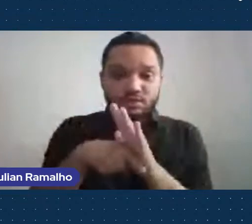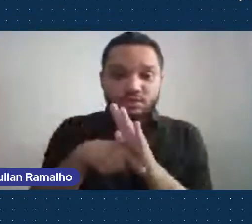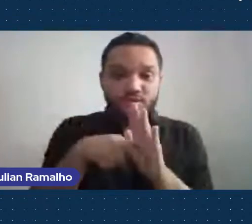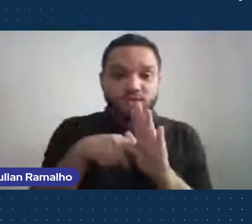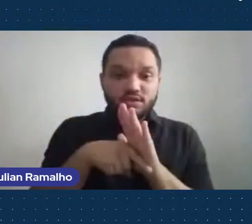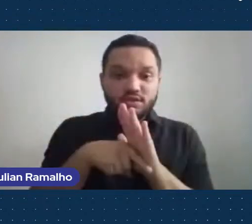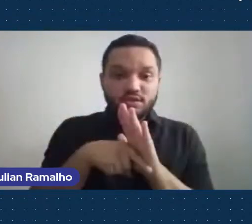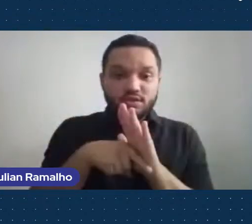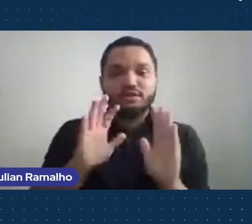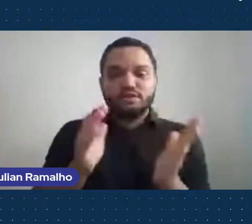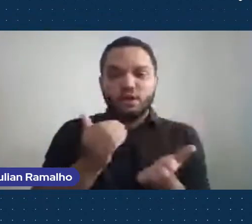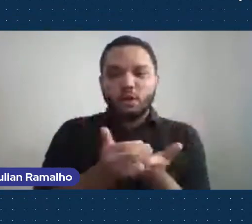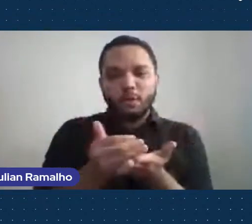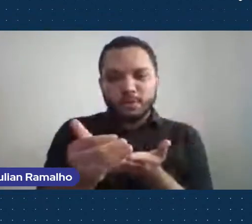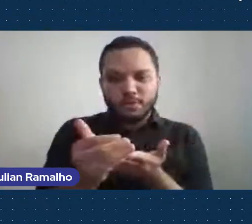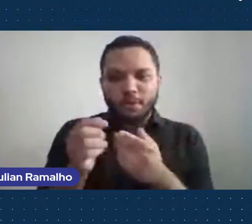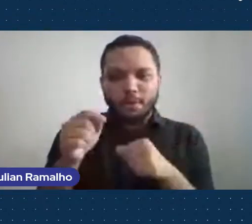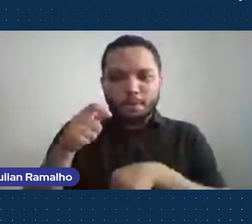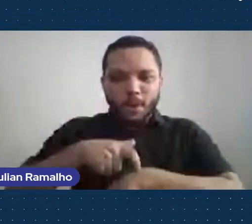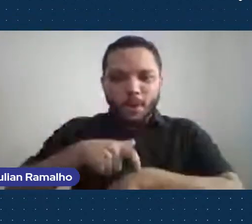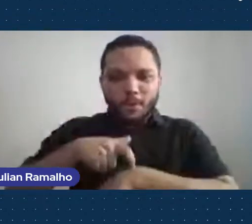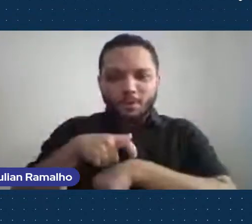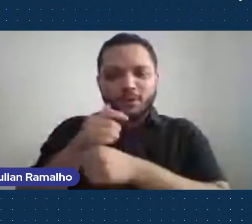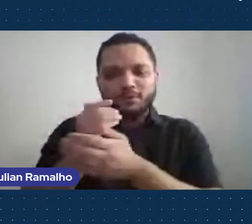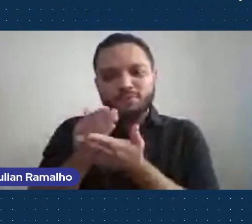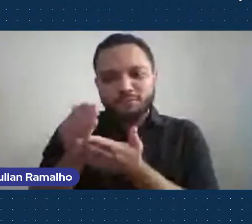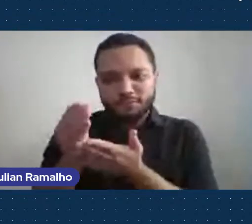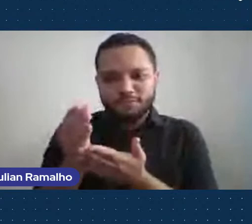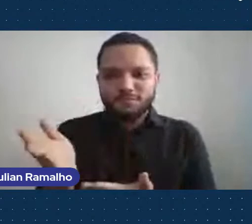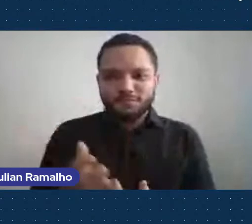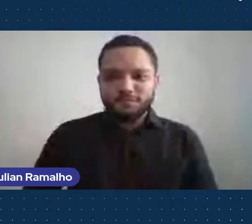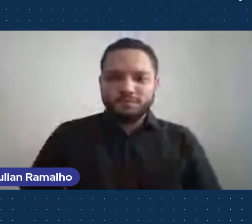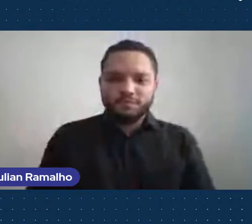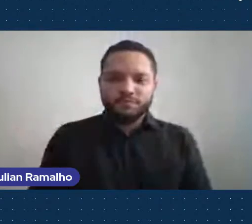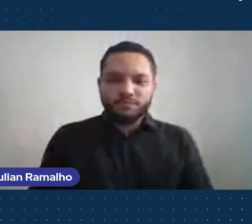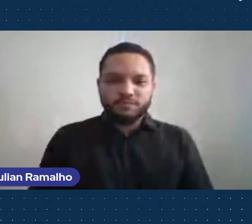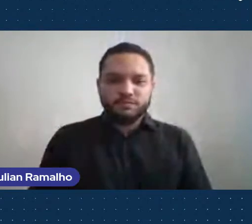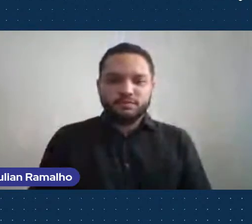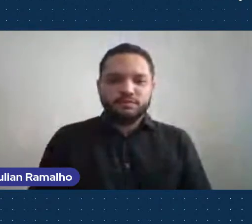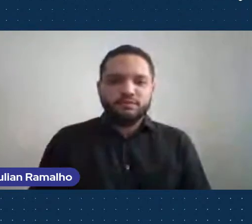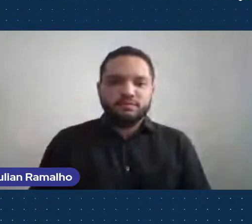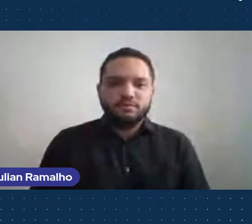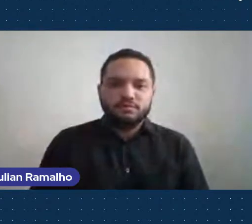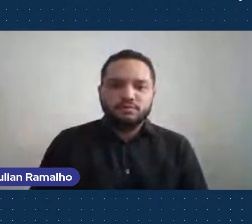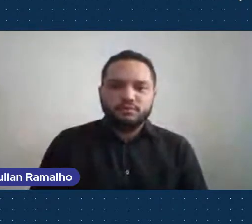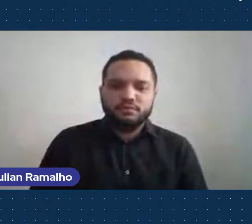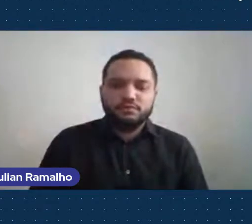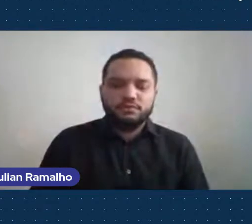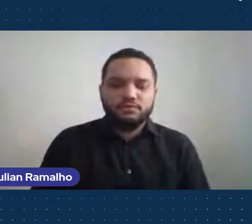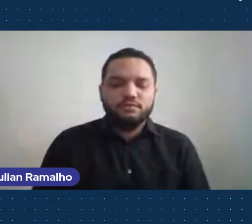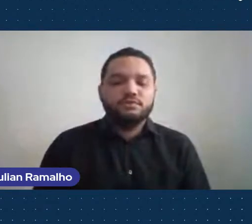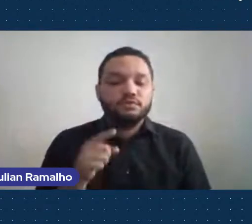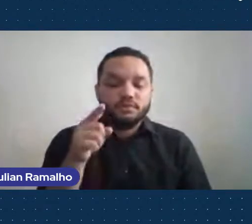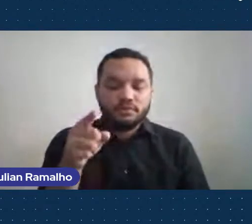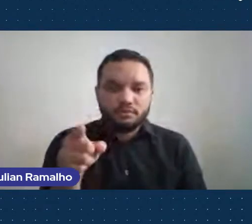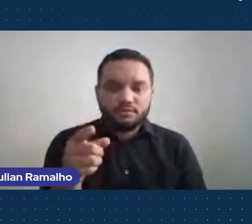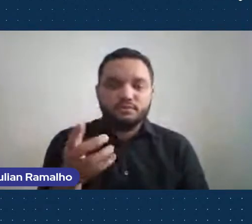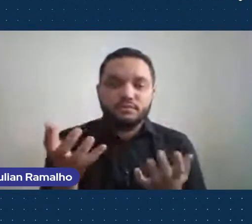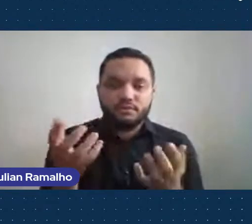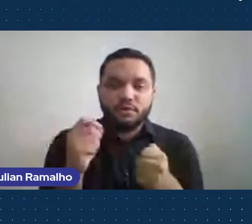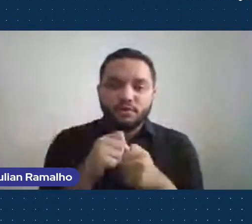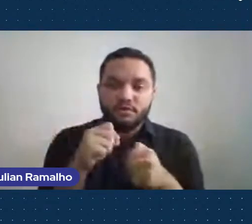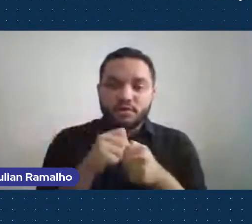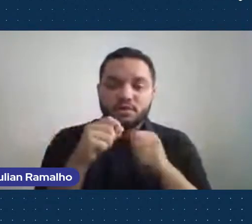basicamente já começa ali, naquele momento, a existir. Então, quando você se propõe a fazer um